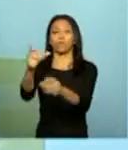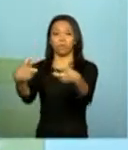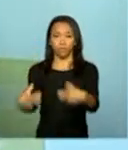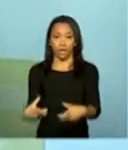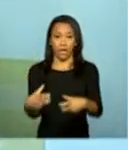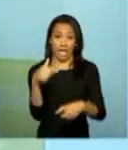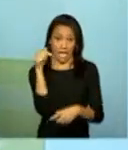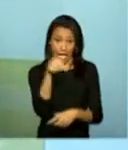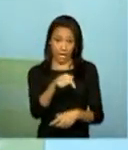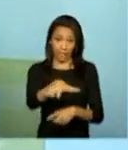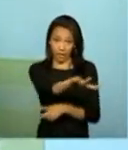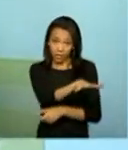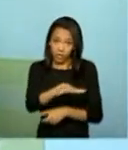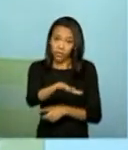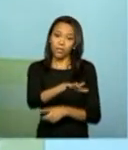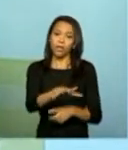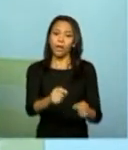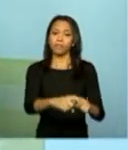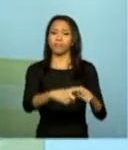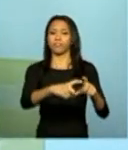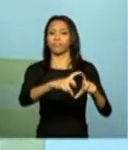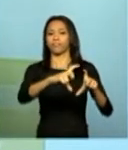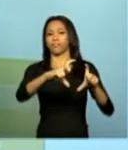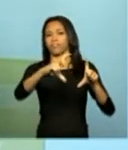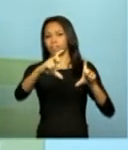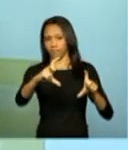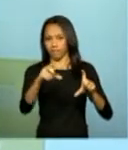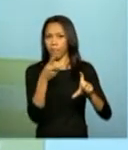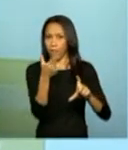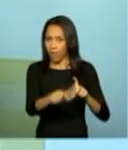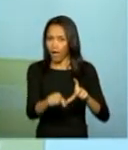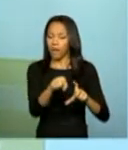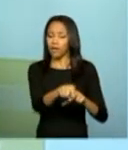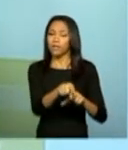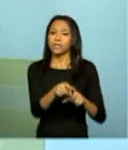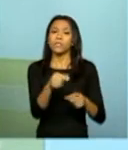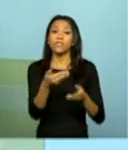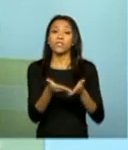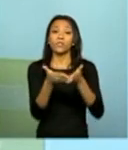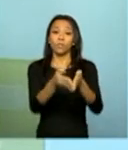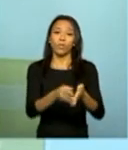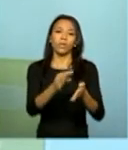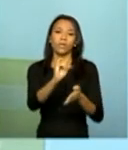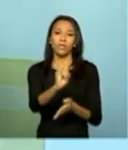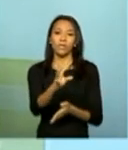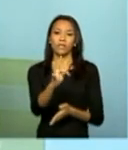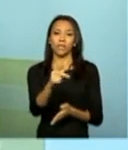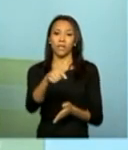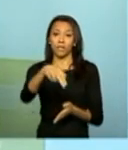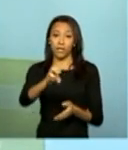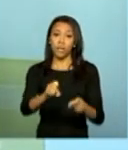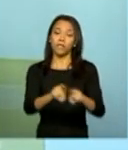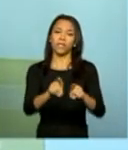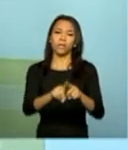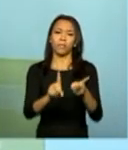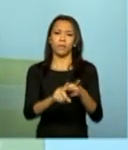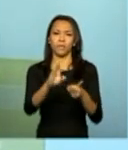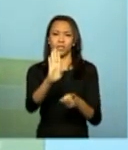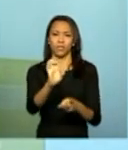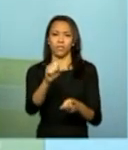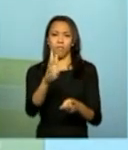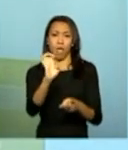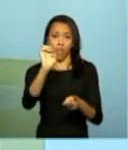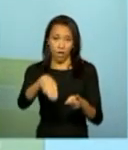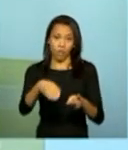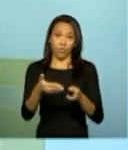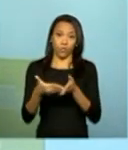dela também é subir para o eixo Arco Norte, os portos de Itaqui e os portos de Belém. Se isso